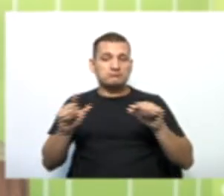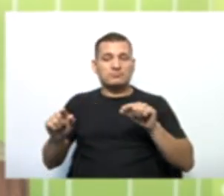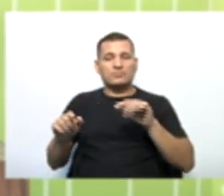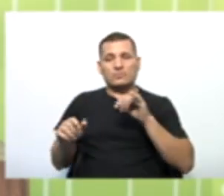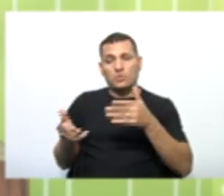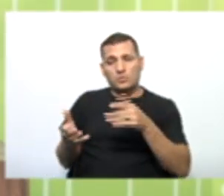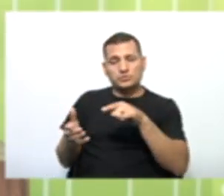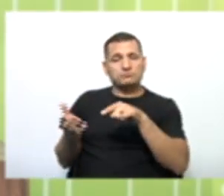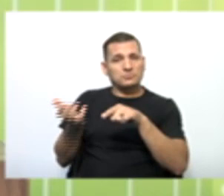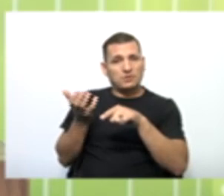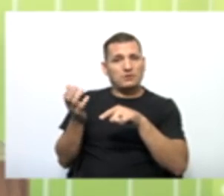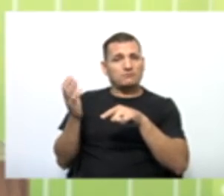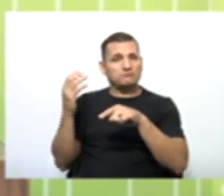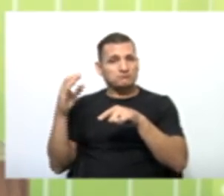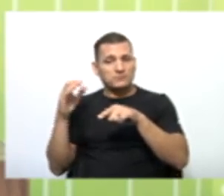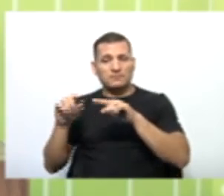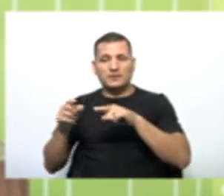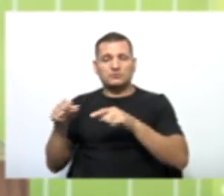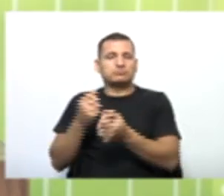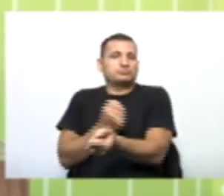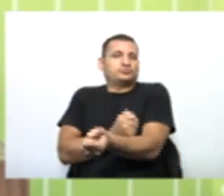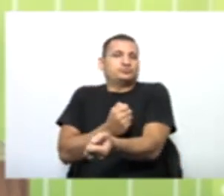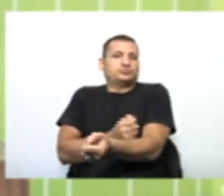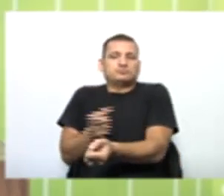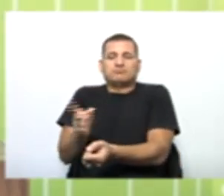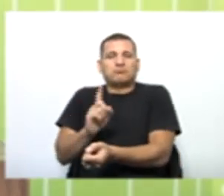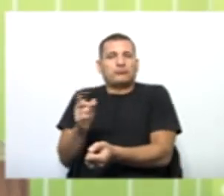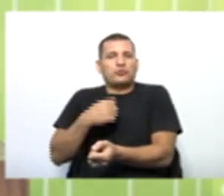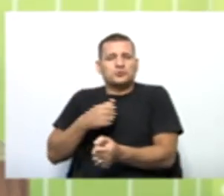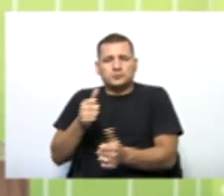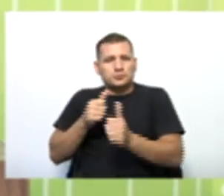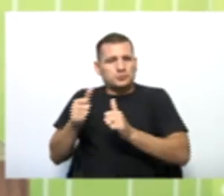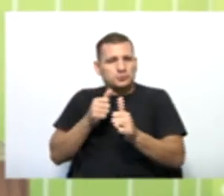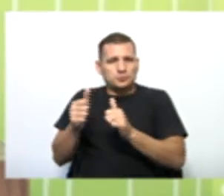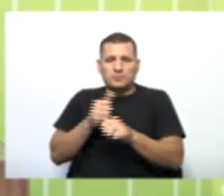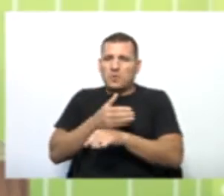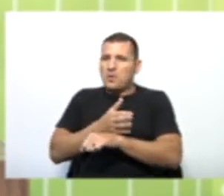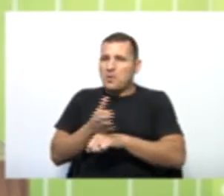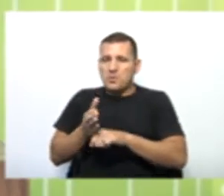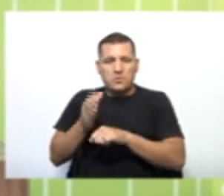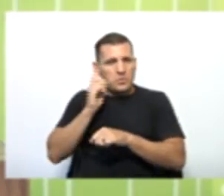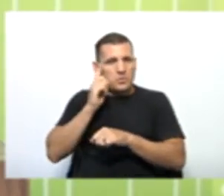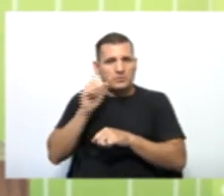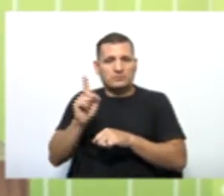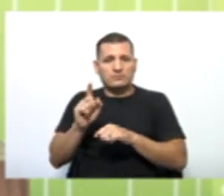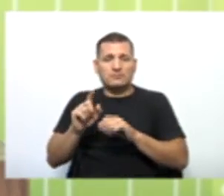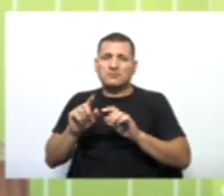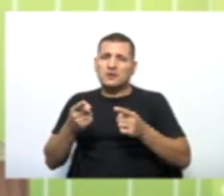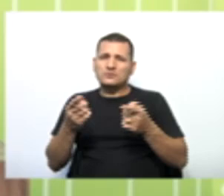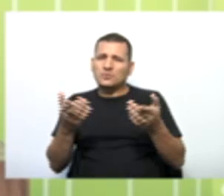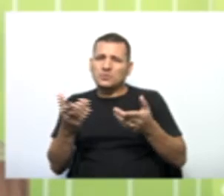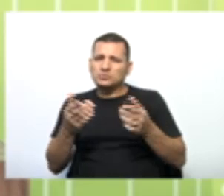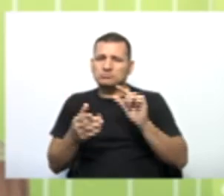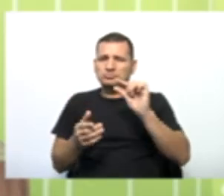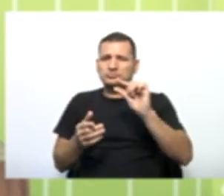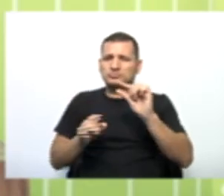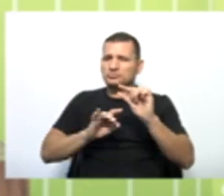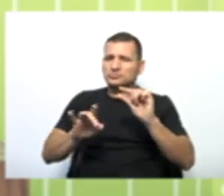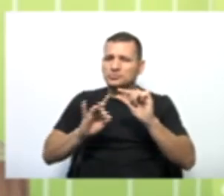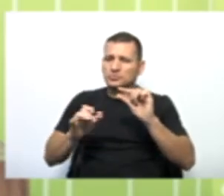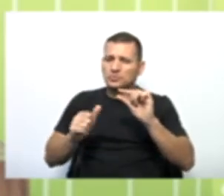refrigerante, mas eu não sou mais viciado nisso. Eu não vou mais ficar tomando refrigerante o tempo todo. Mas hoje eu vou tomar um